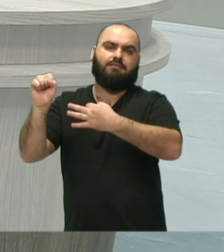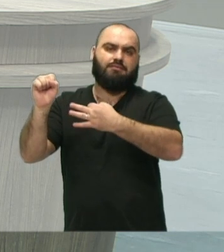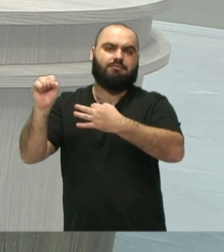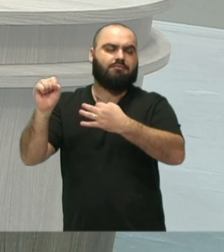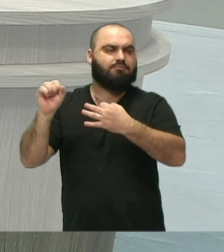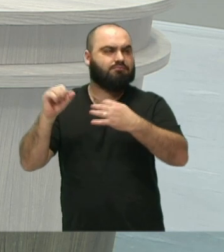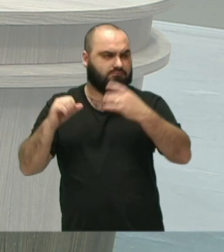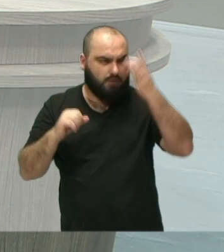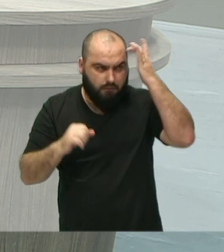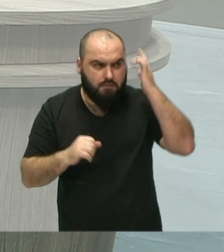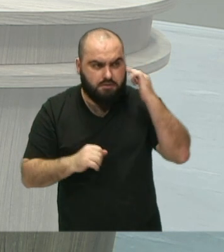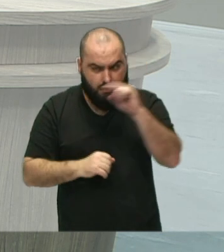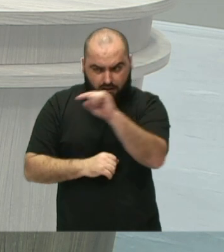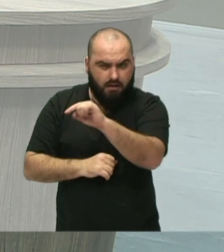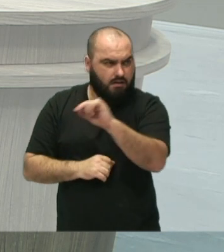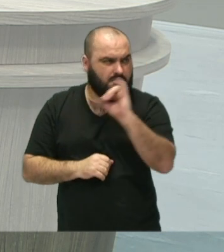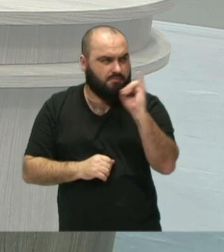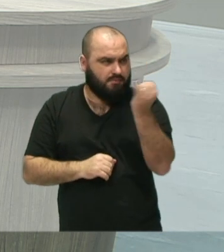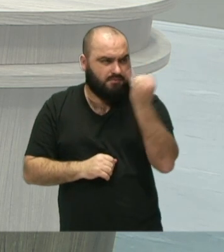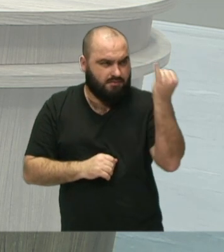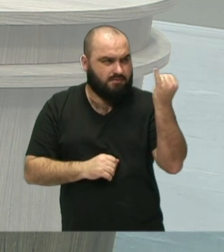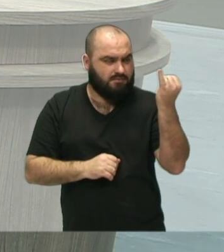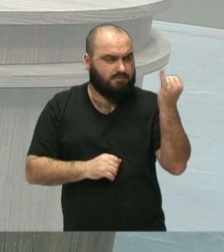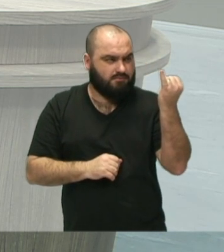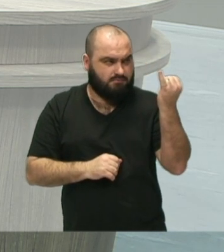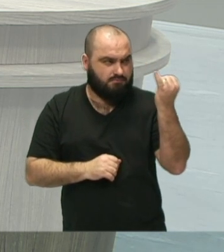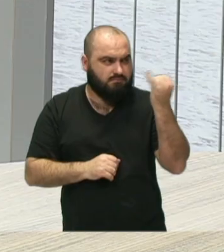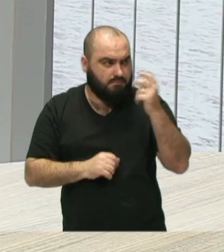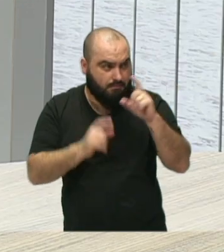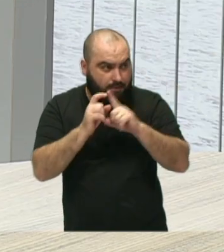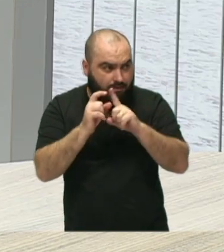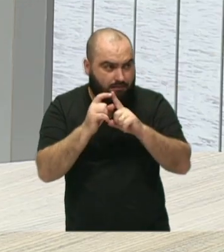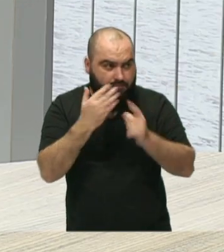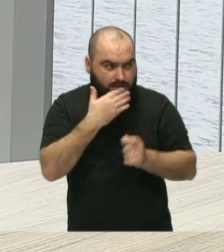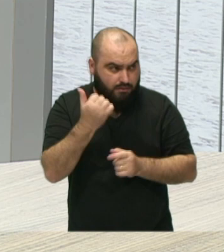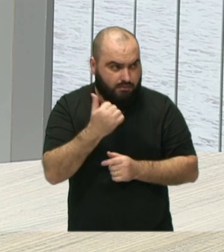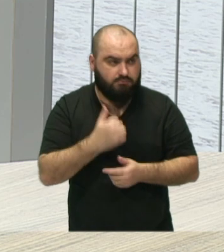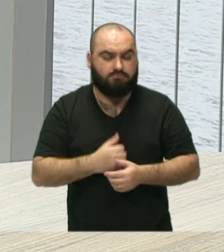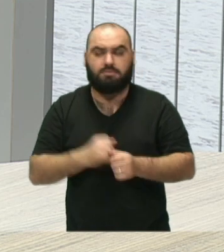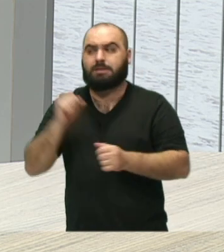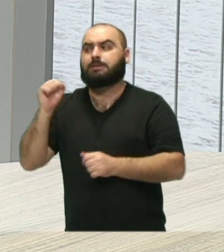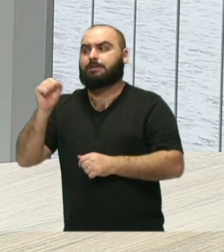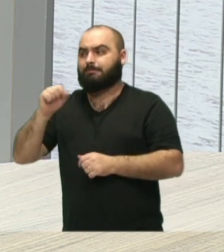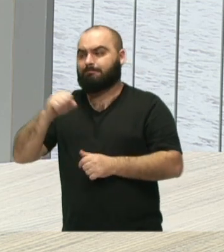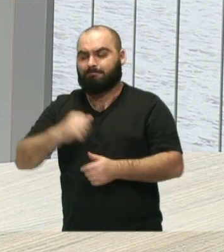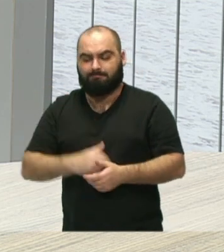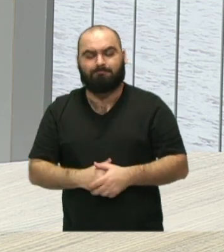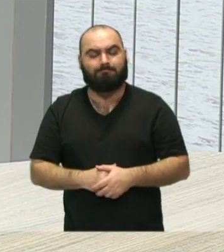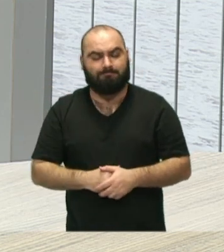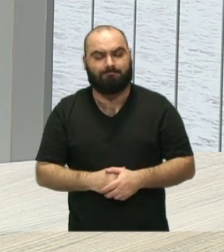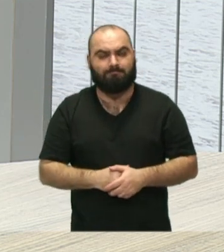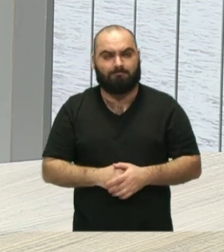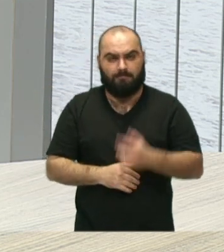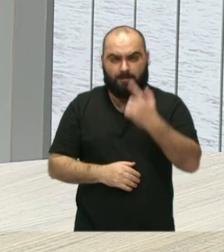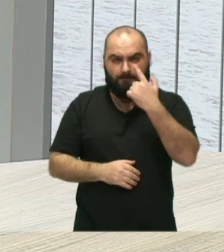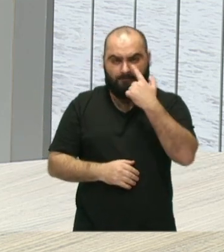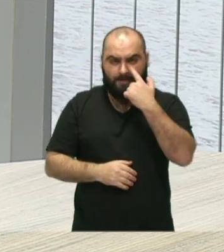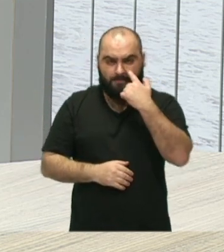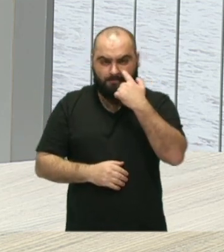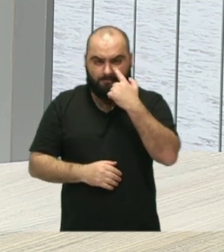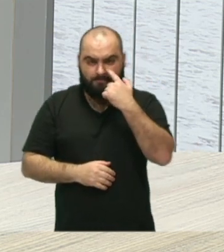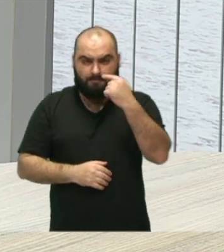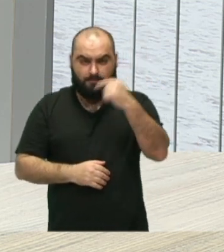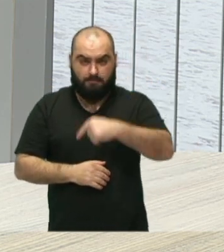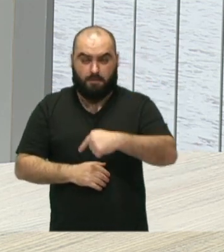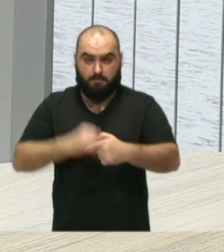mudança, não só do ouvir, mas do entender também? Sim, as mudanças, porque o que acontece no racismo construído no